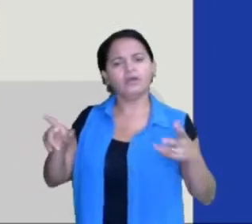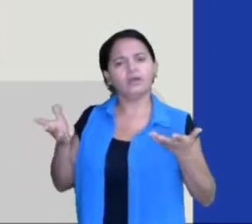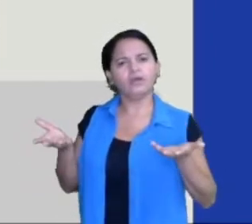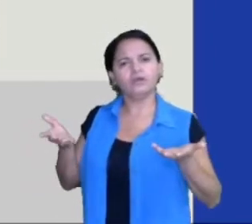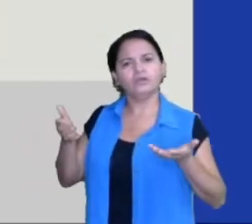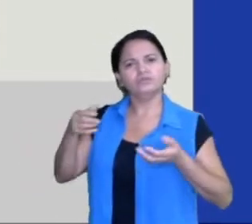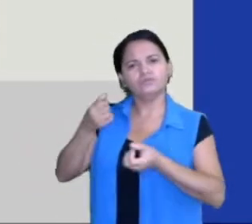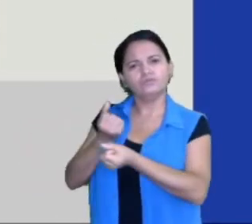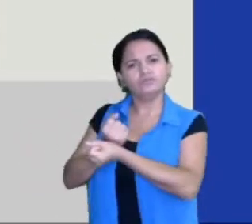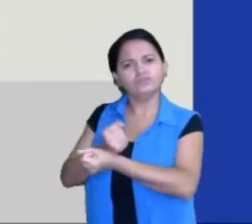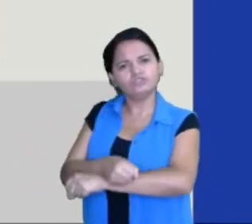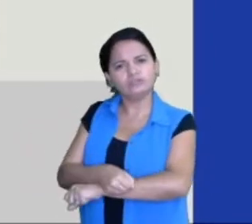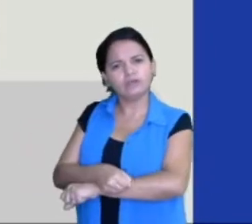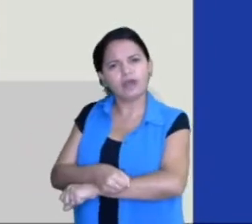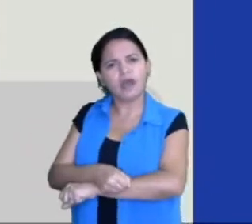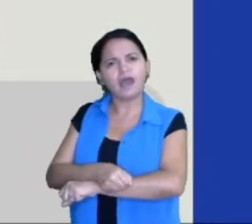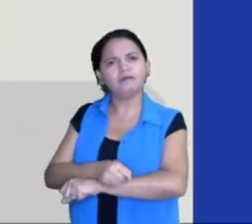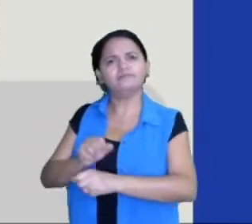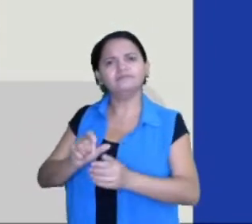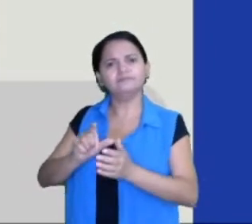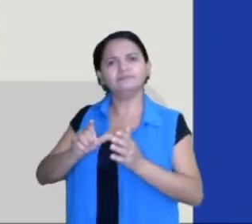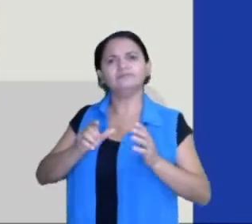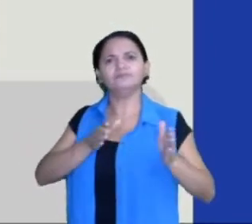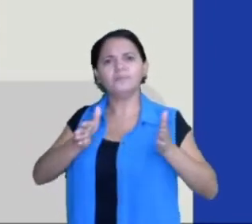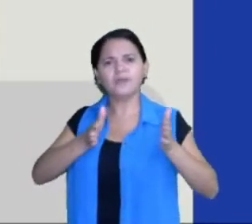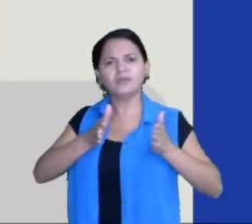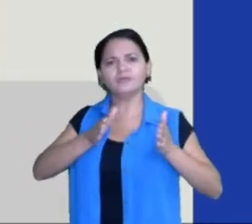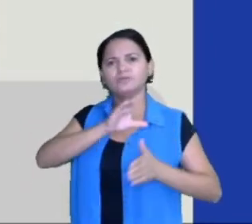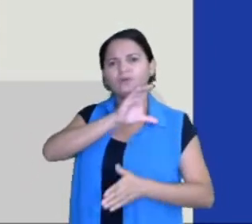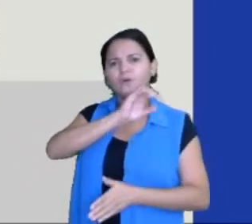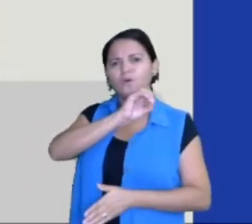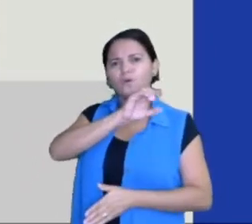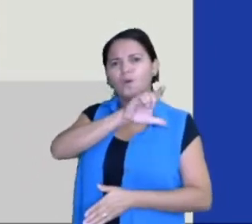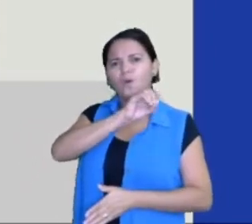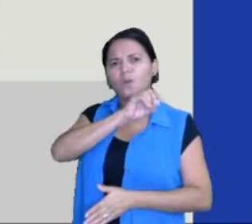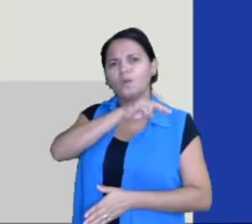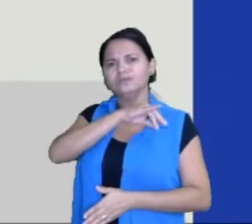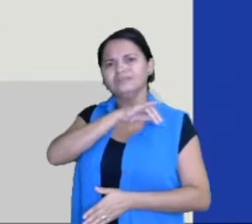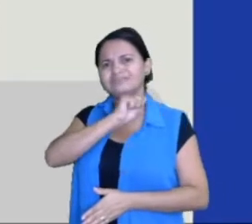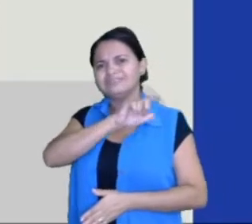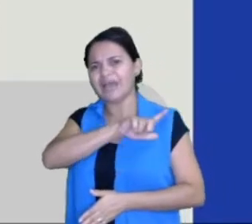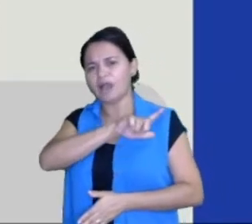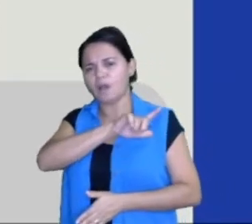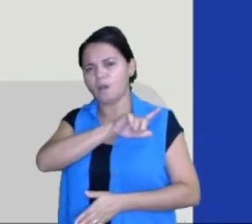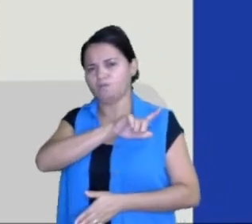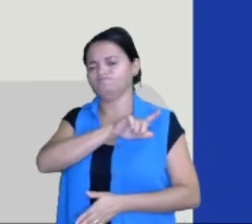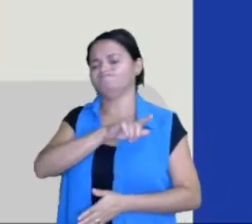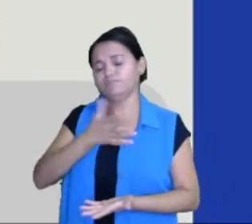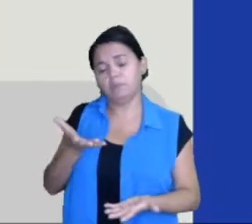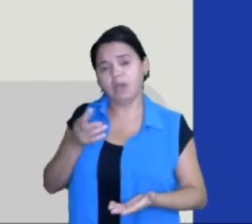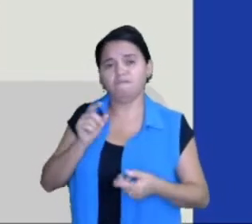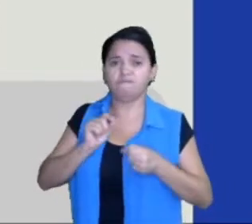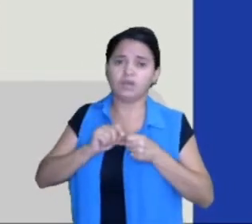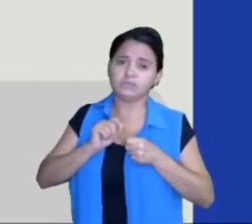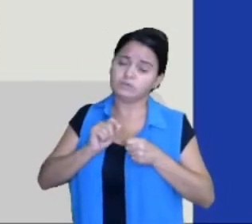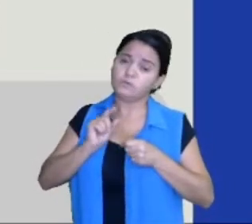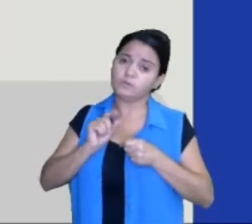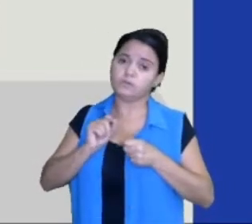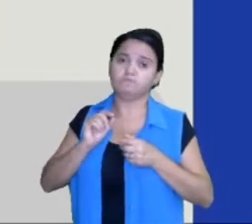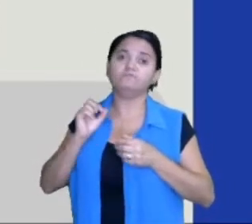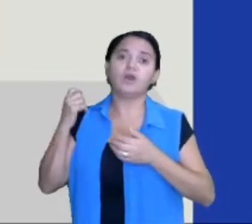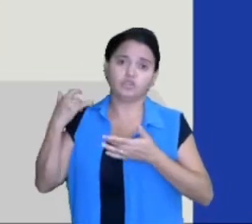período colonial, né, gente? Uma história que deveria nunca ter existido, mas vamos lá fazer